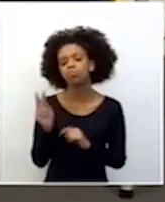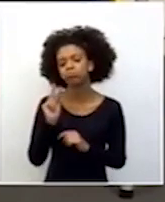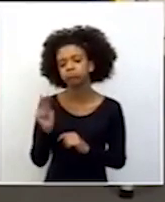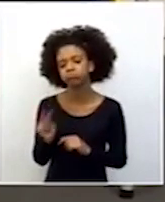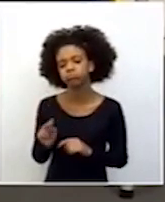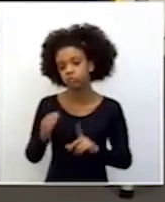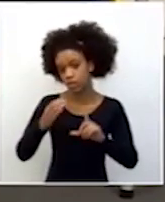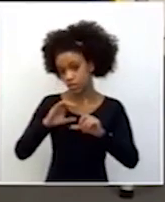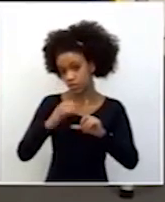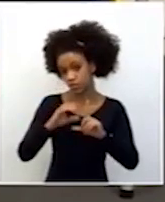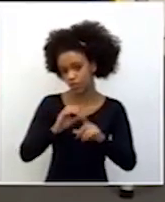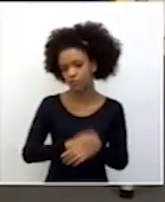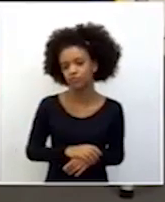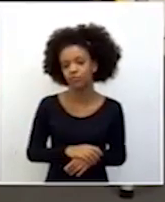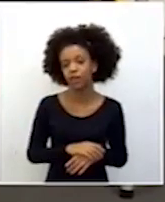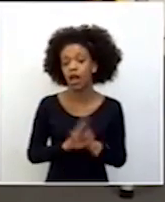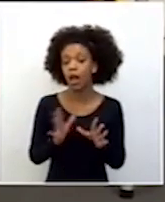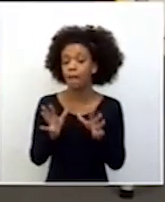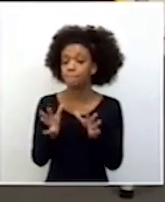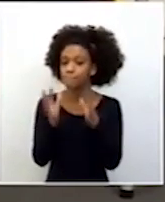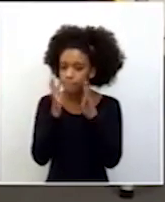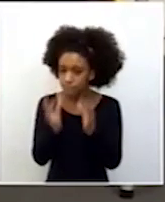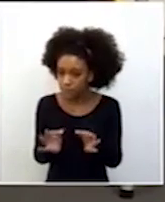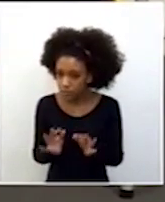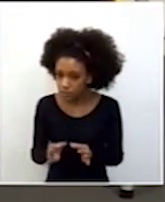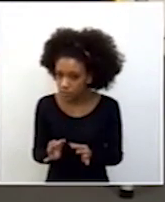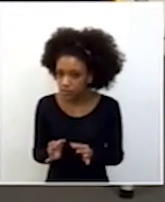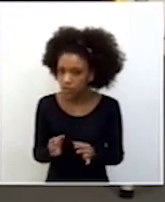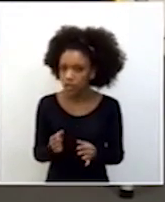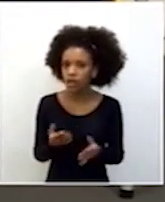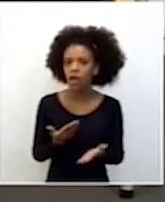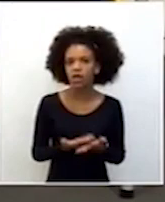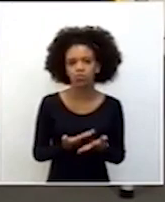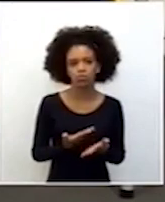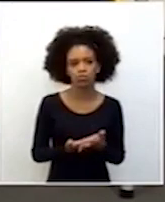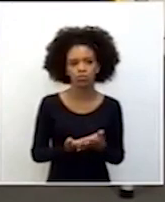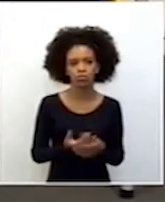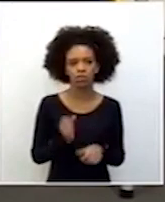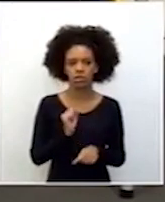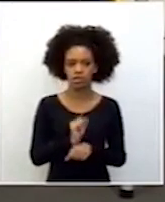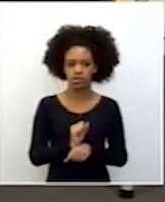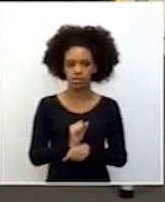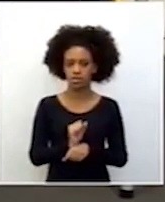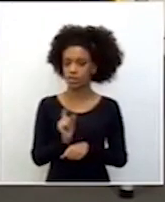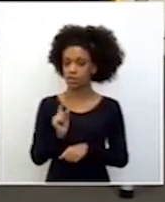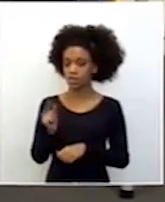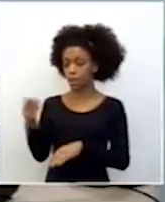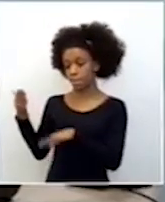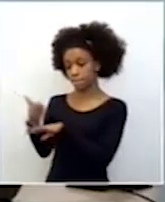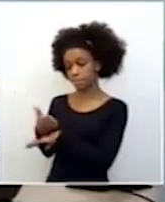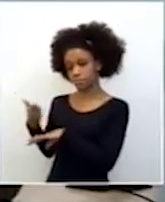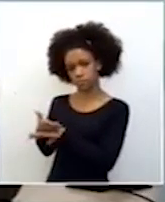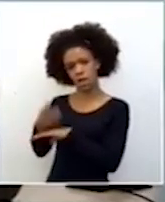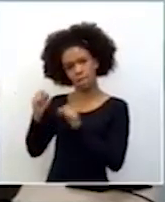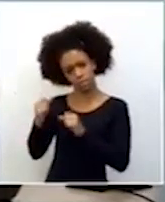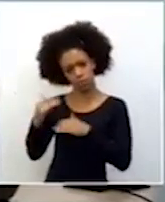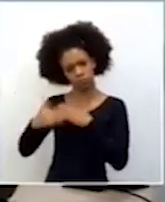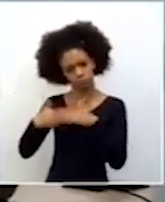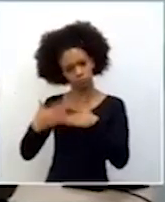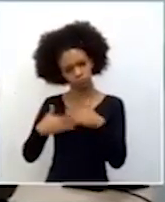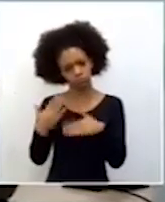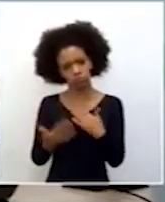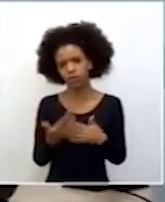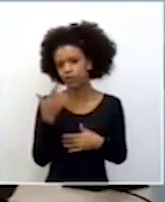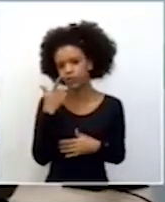faz dessa charge? Notem que durante esta aula a gente não vai parar a aula para você fazer a sua participação. Você pode participar enquanto a aula está desenvolvendo. A gente